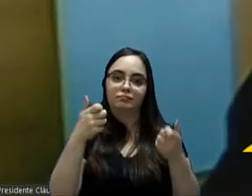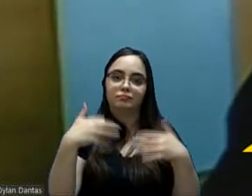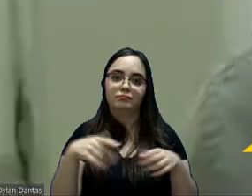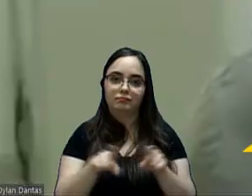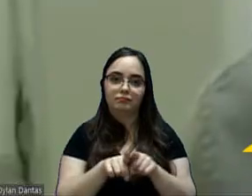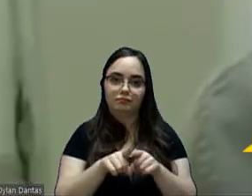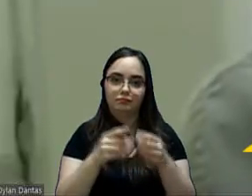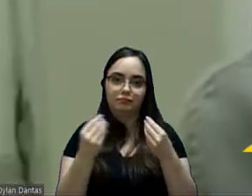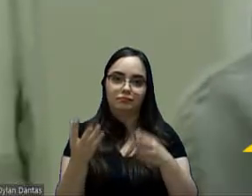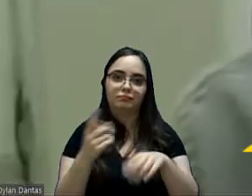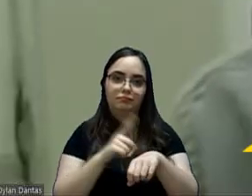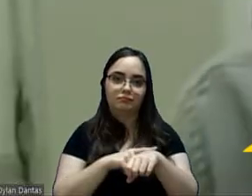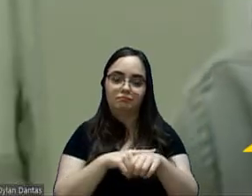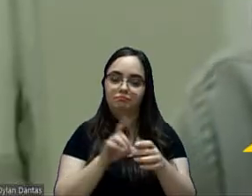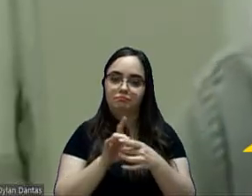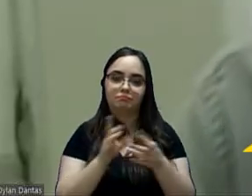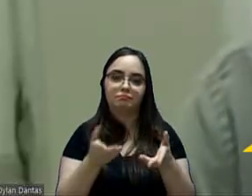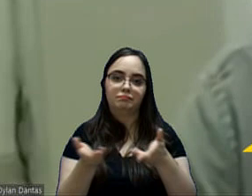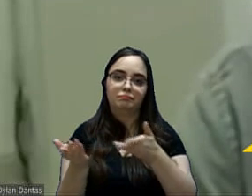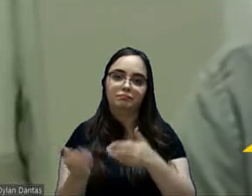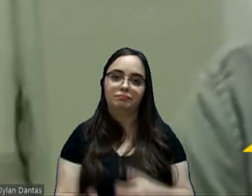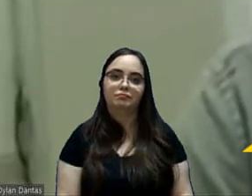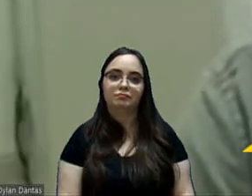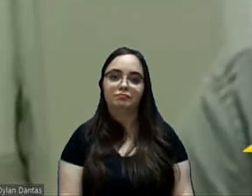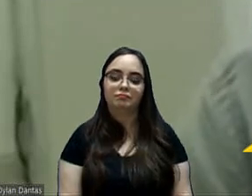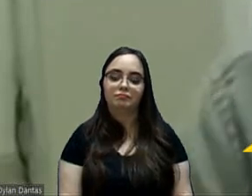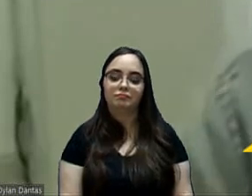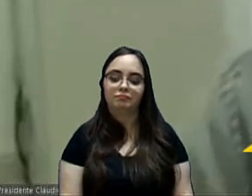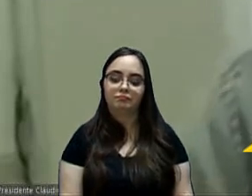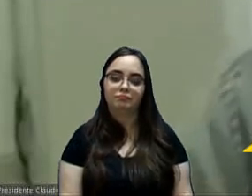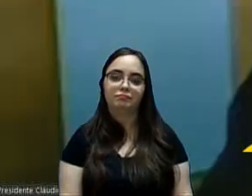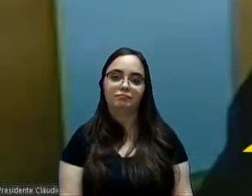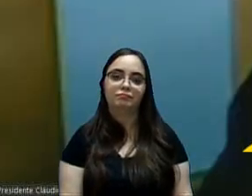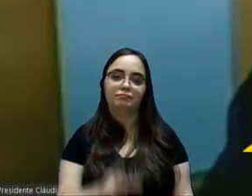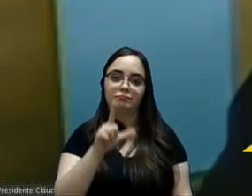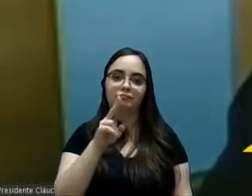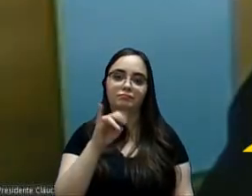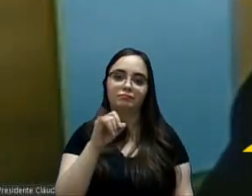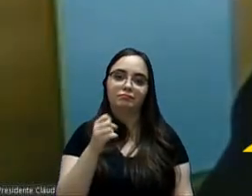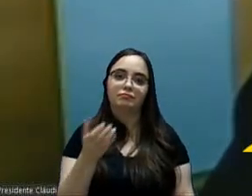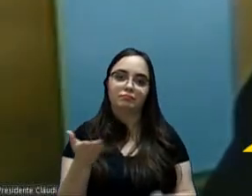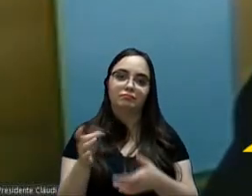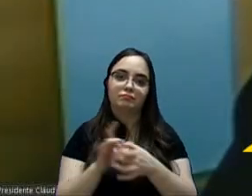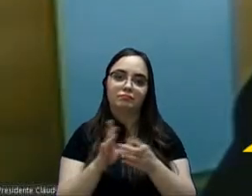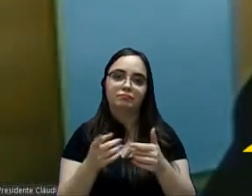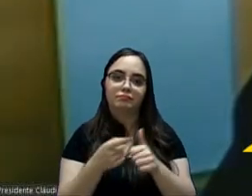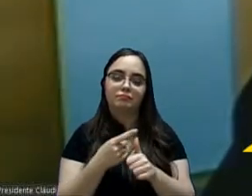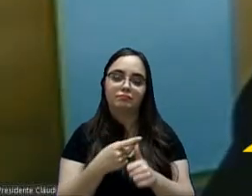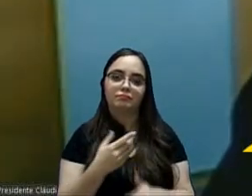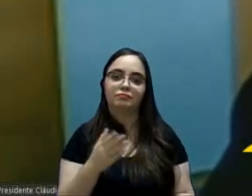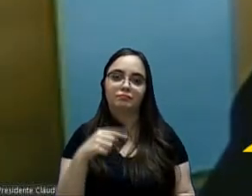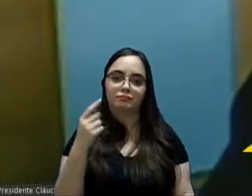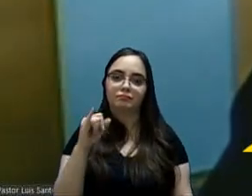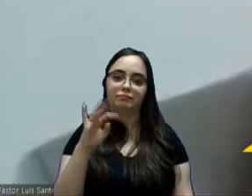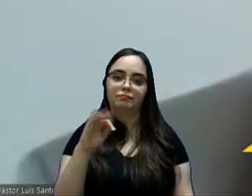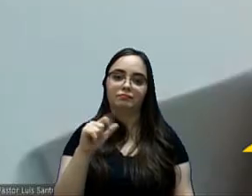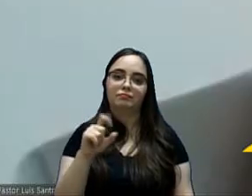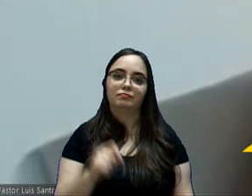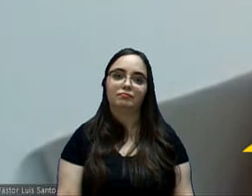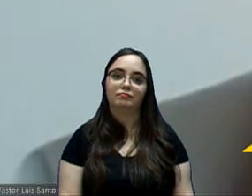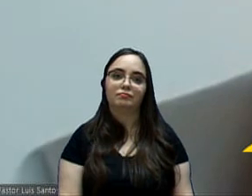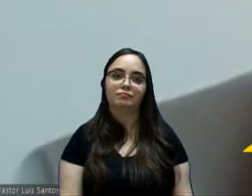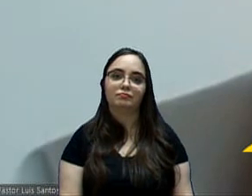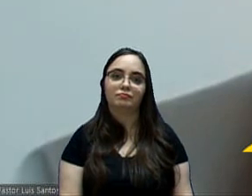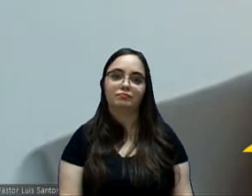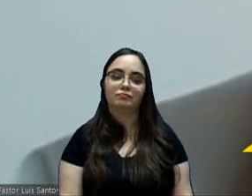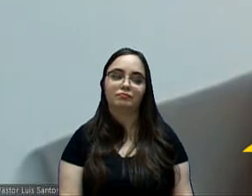cede a parte? Fiquem à vontade. Fiquem à vontade. O Luiz Santos primeiro, depois o vereador Ítalo. Pretendo ser rápido.